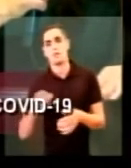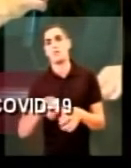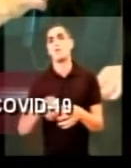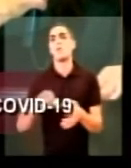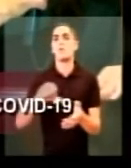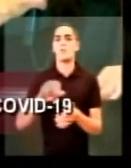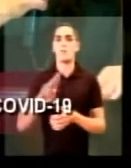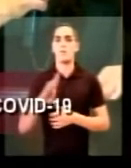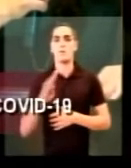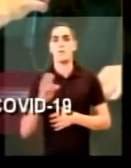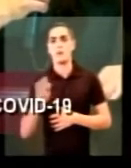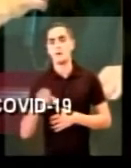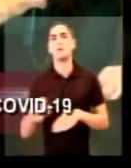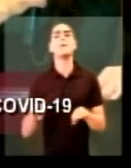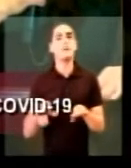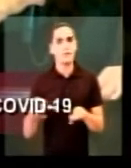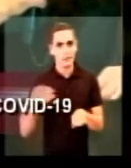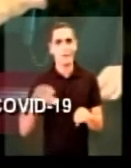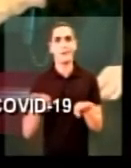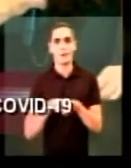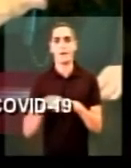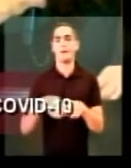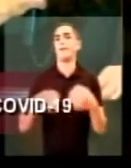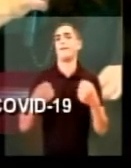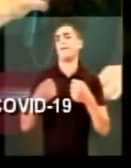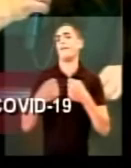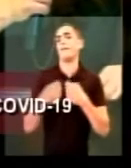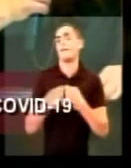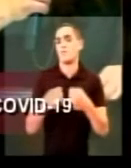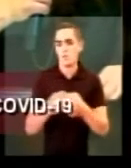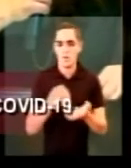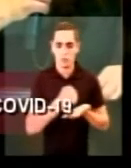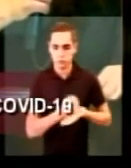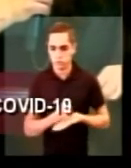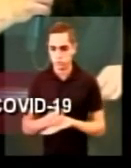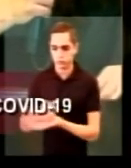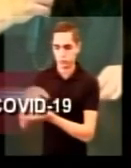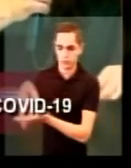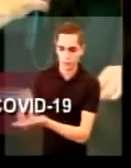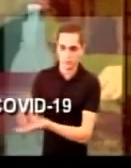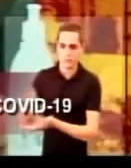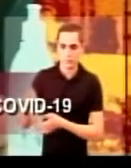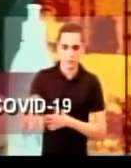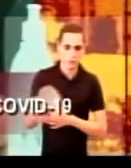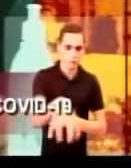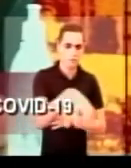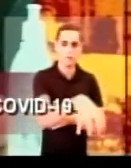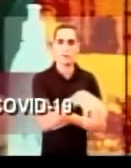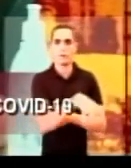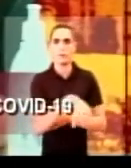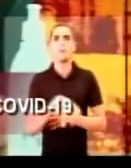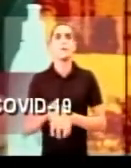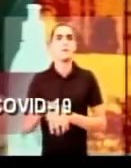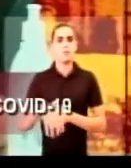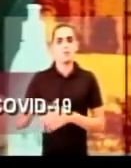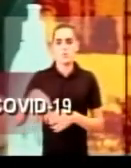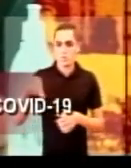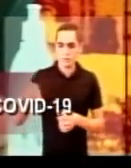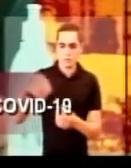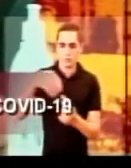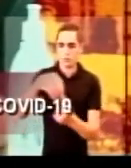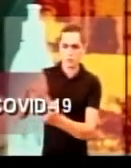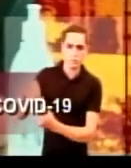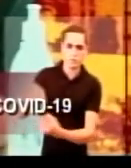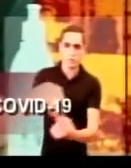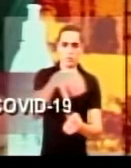postos volantes e equipes volantes. Por que todos esses pontos foram pensados e estruturados? Para garantir a segurança da pessoa que está tomando